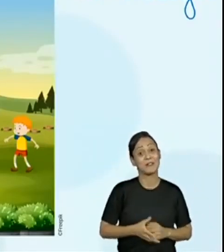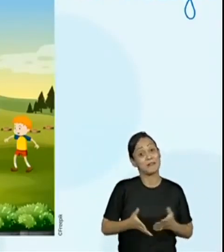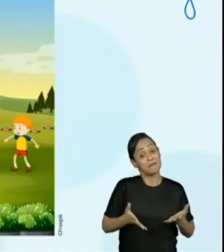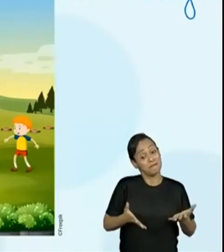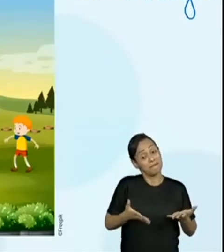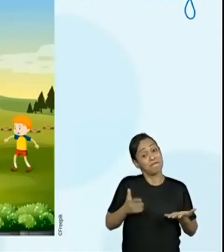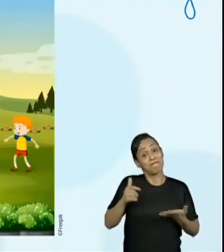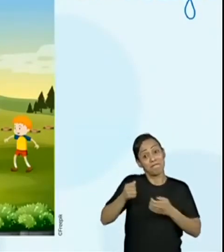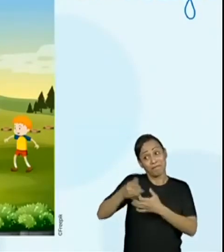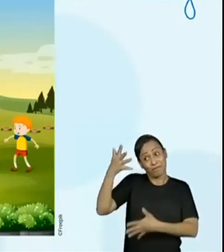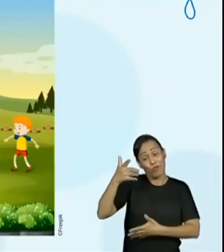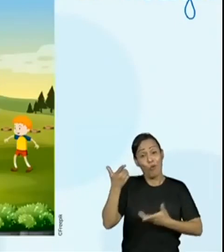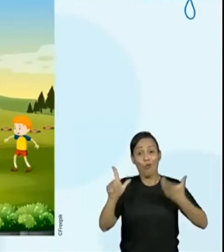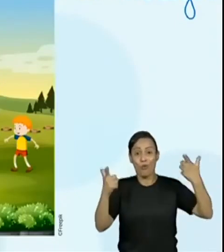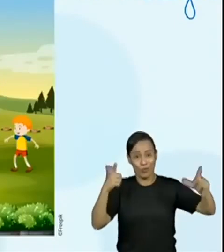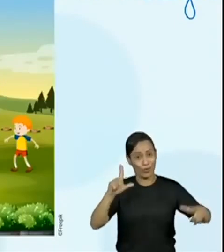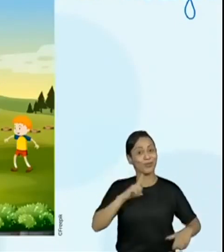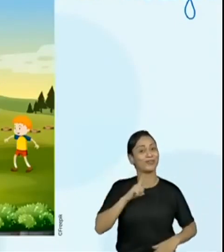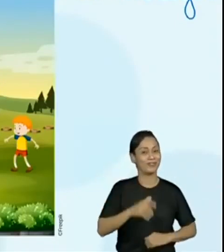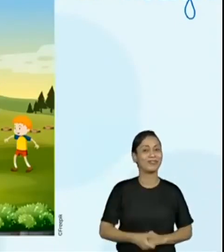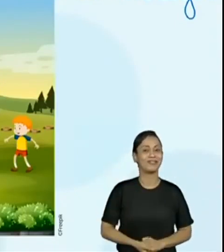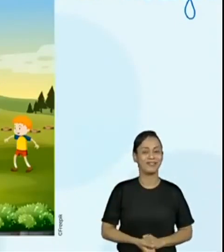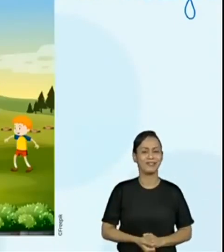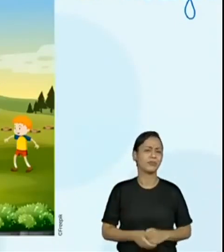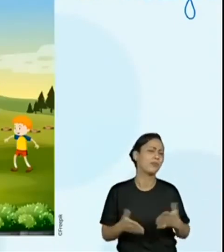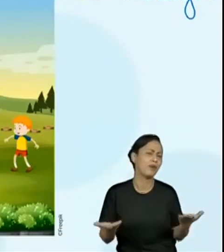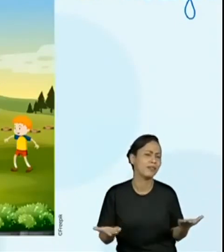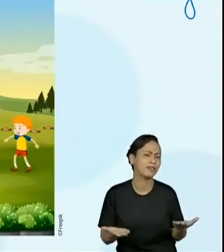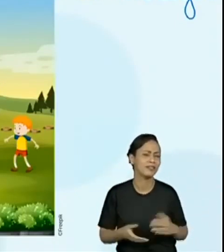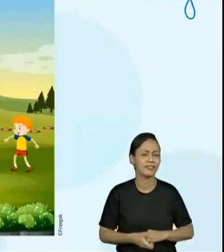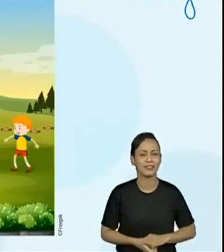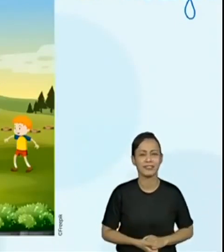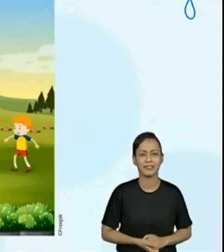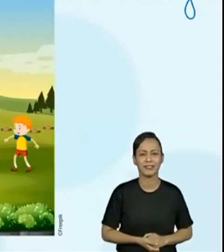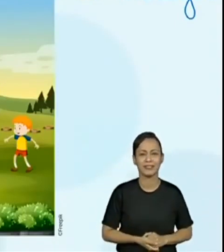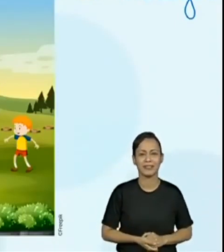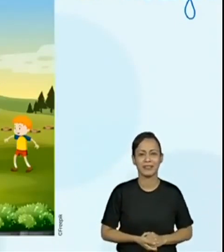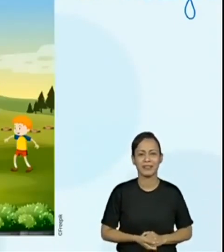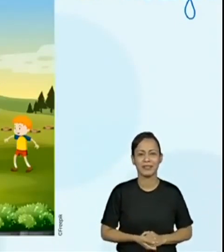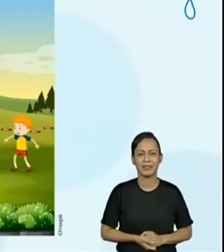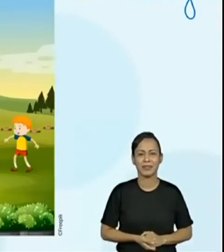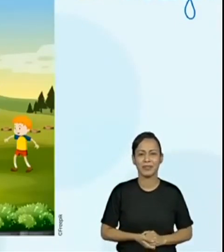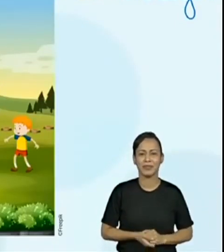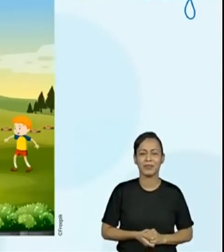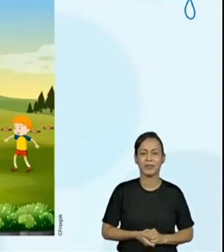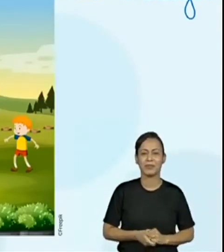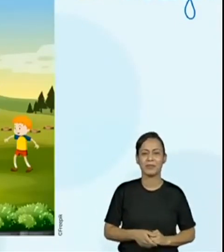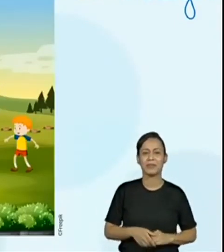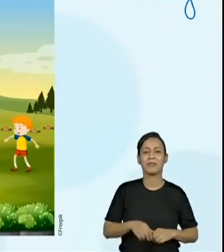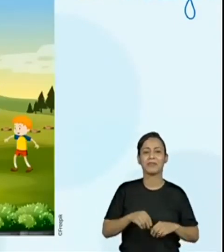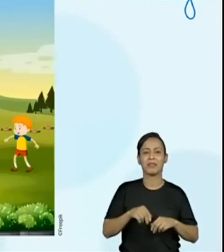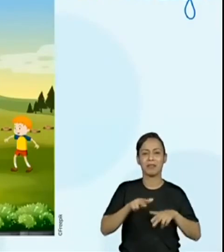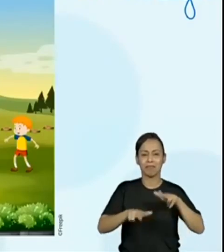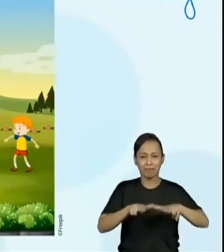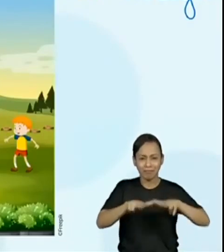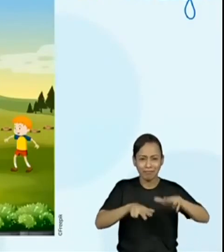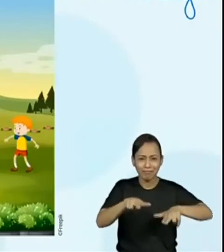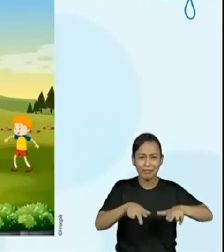Tem outros? Tem. Como, você conhecia algum, professora? Já ouvi falar em pata cega. Pata